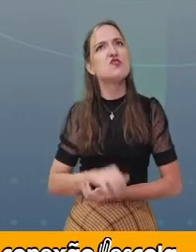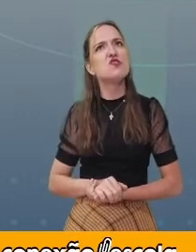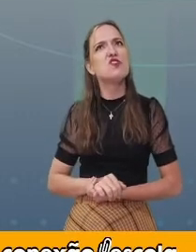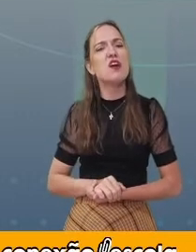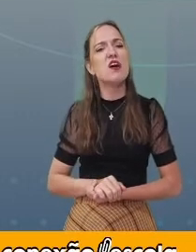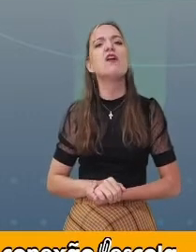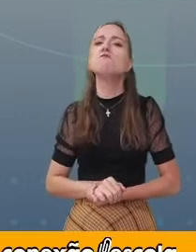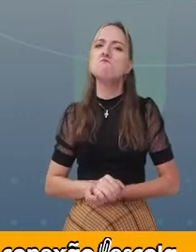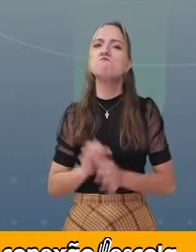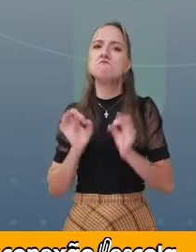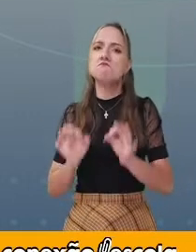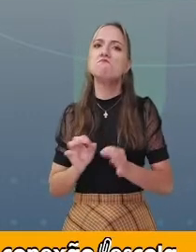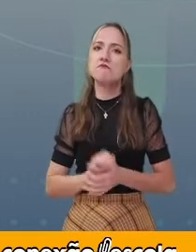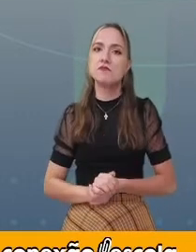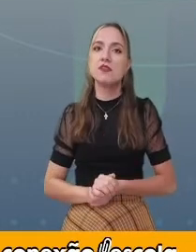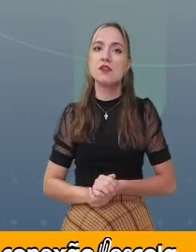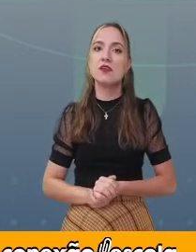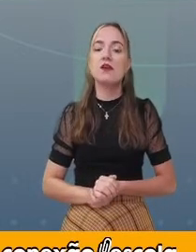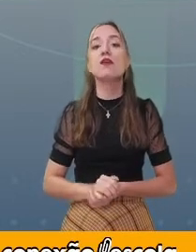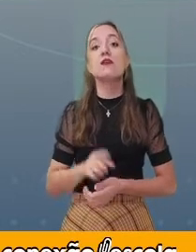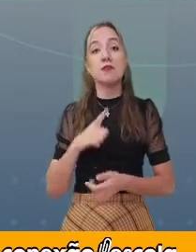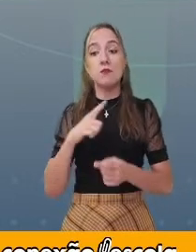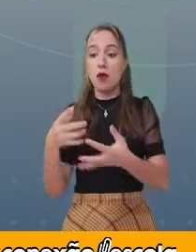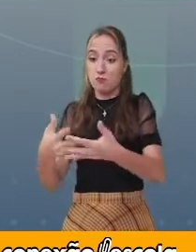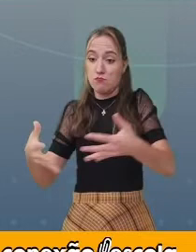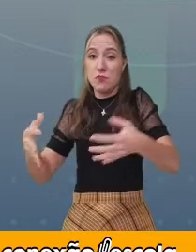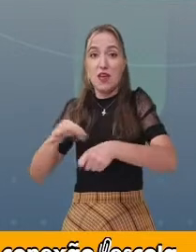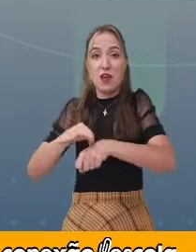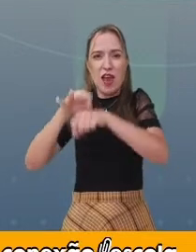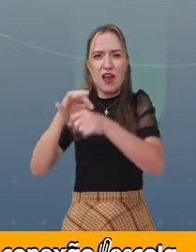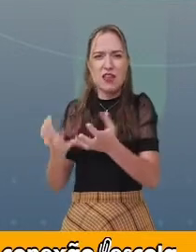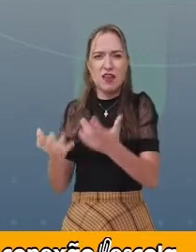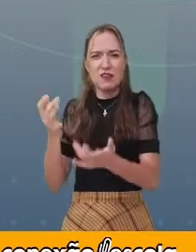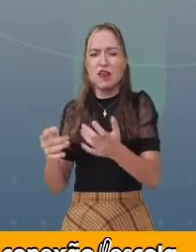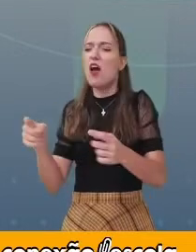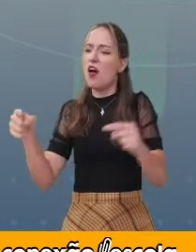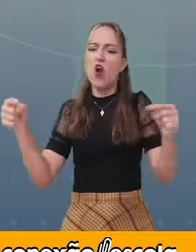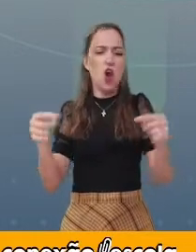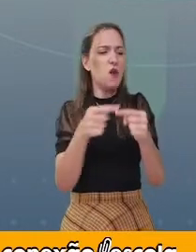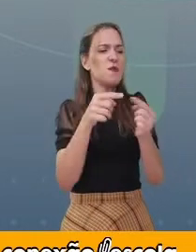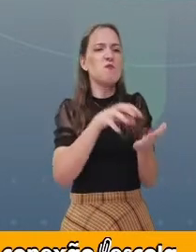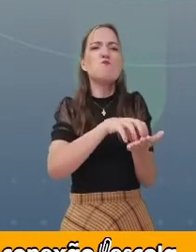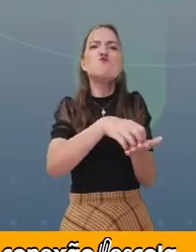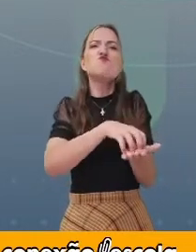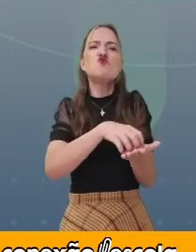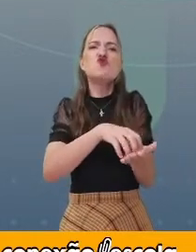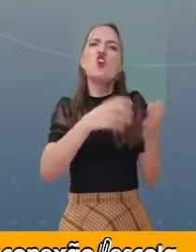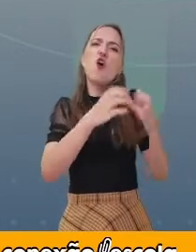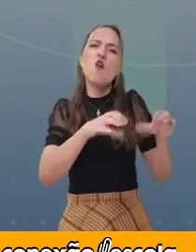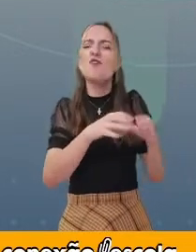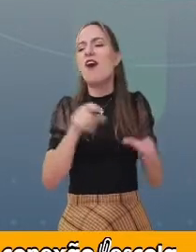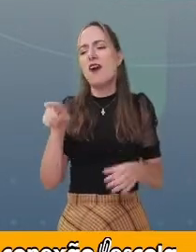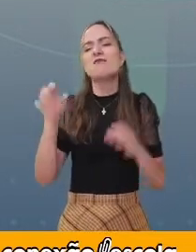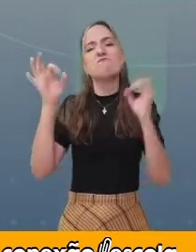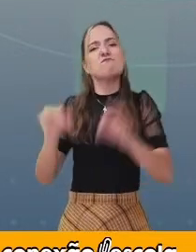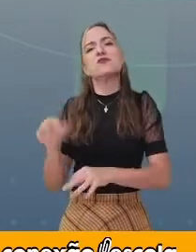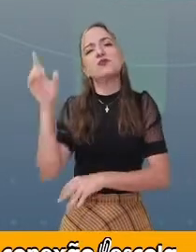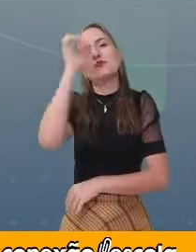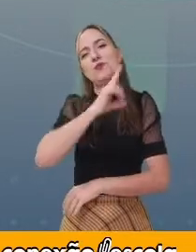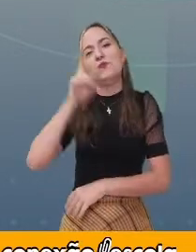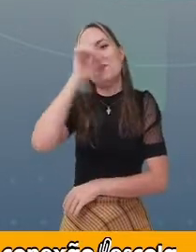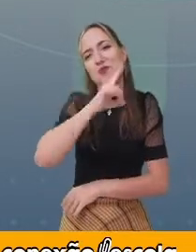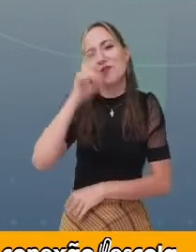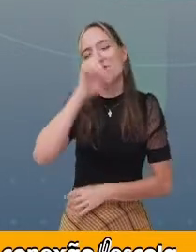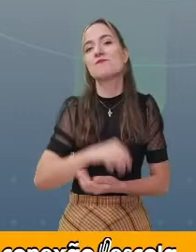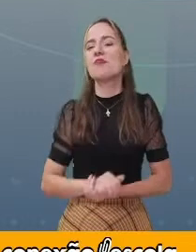e a costela assada combina com pudim de ovo. Então só pode ser domingo.